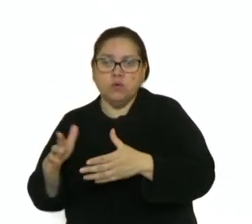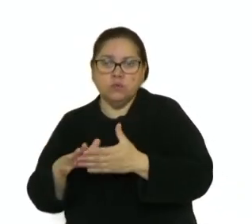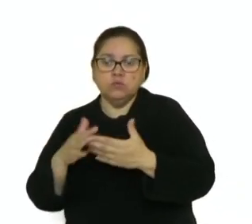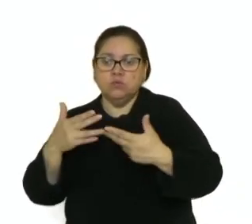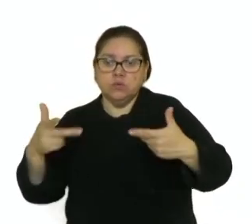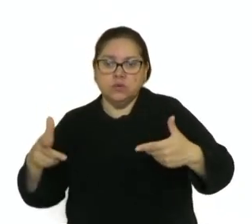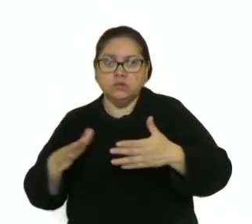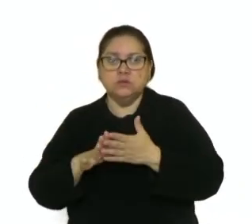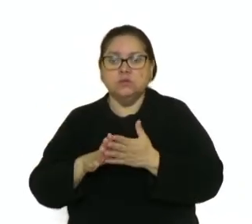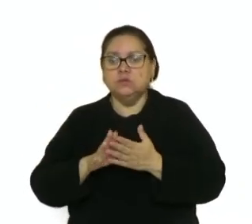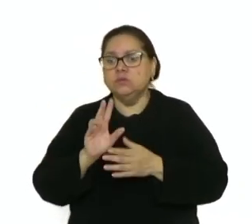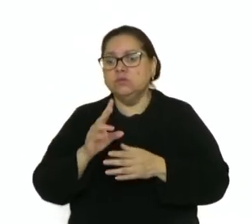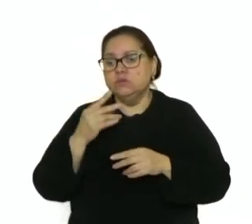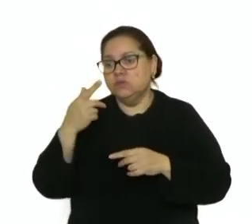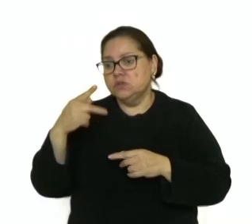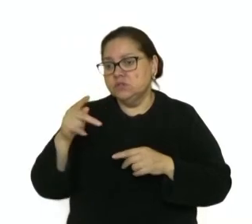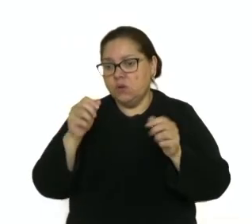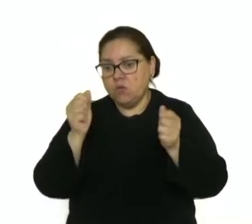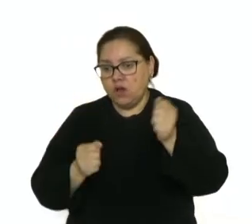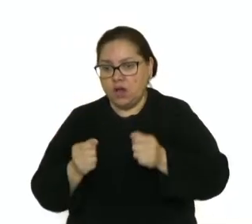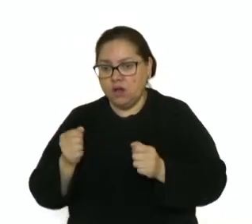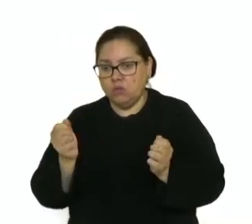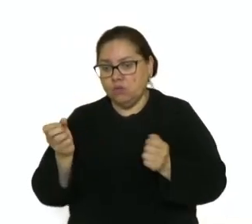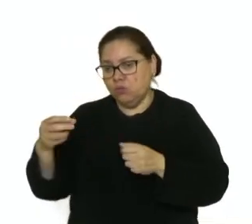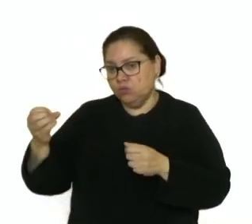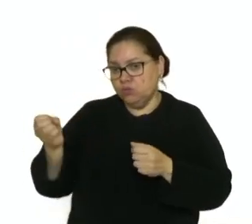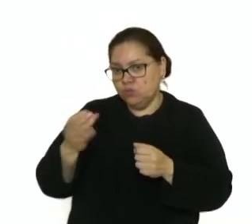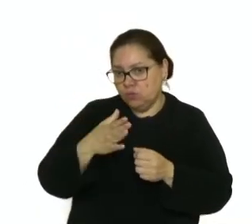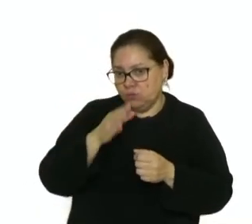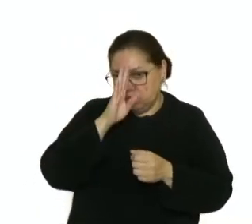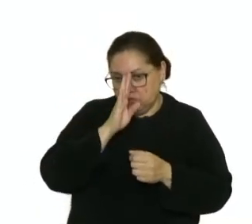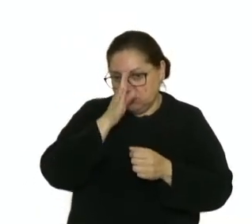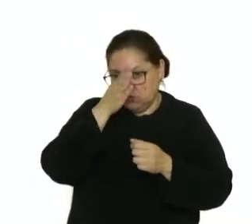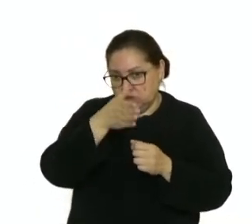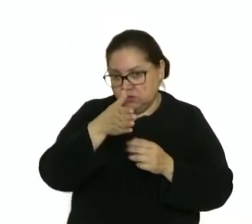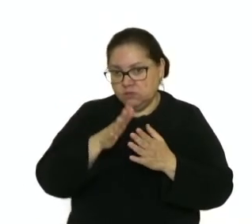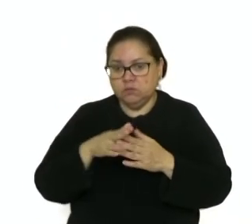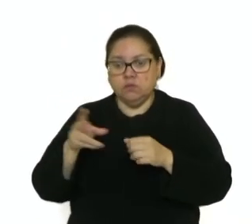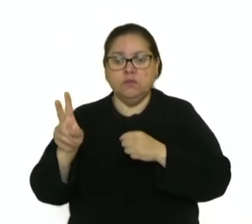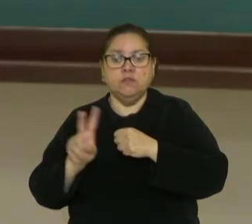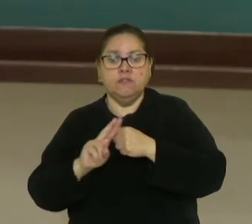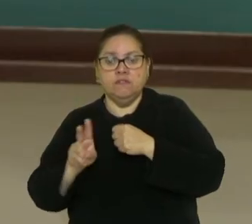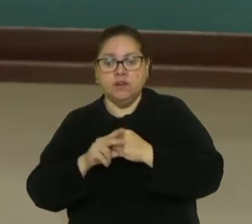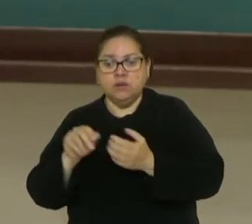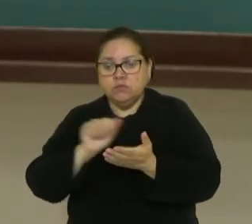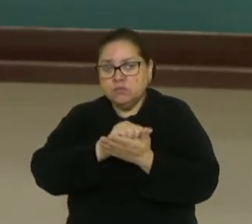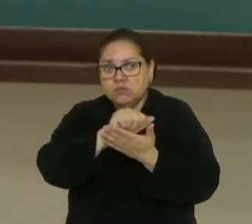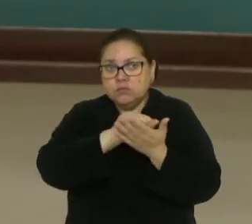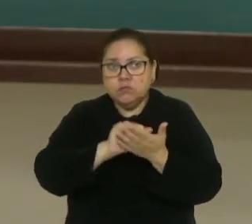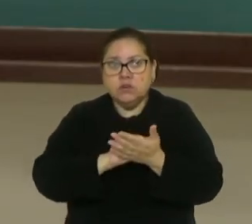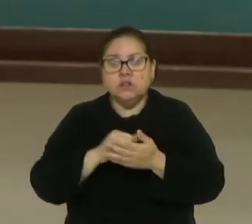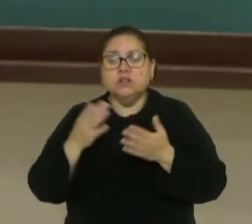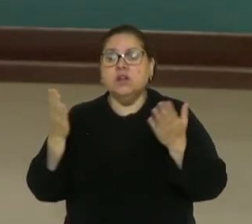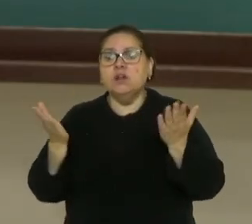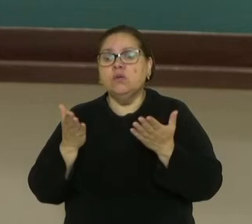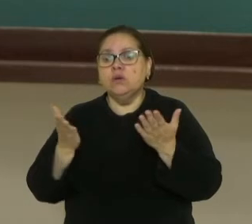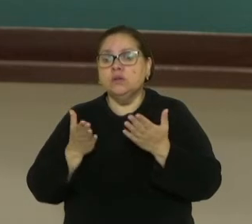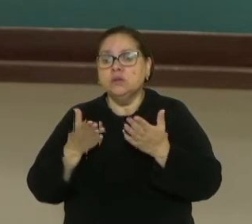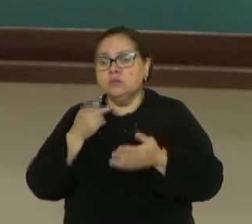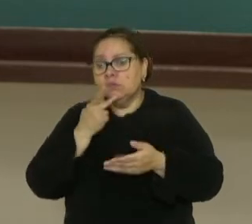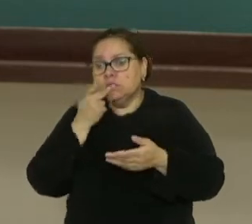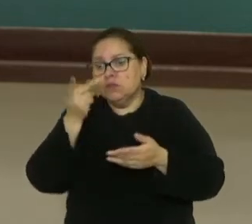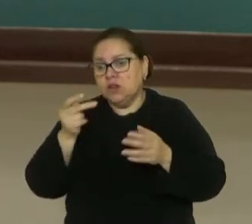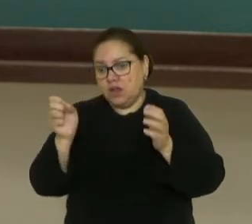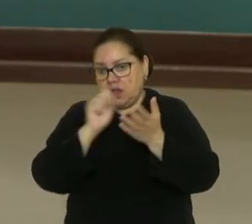O termo regido, o seu carro novo, que é o objeto direto ali do verbo lustrar. Tá? Então, a gente tem uma proposta